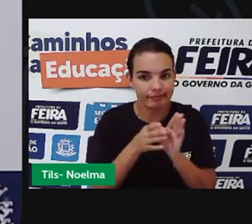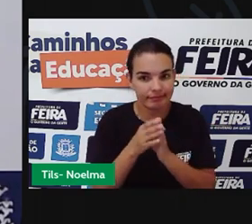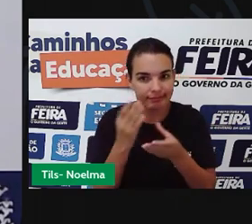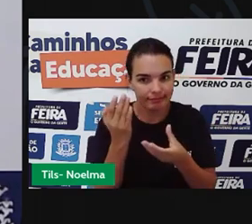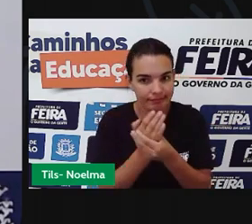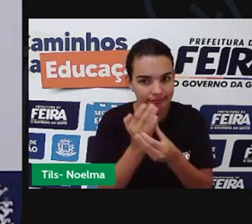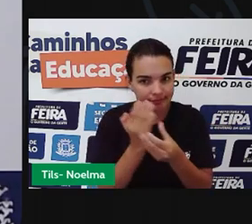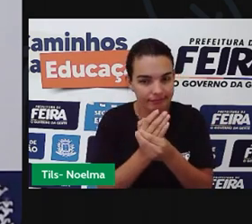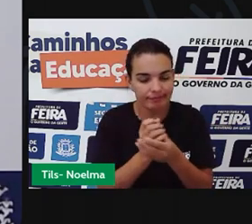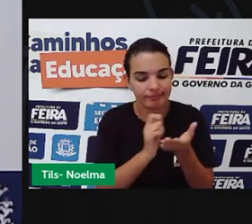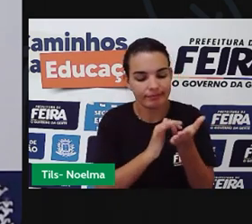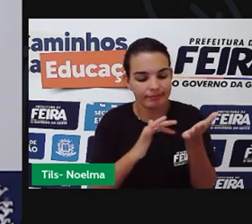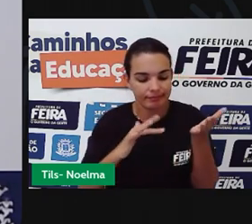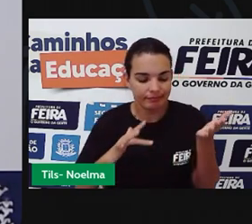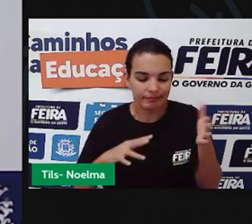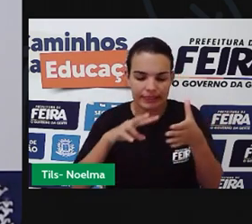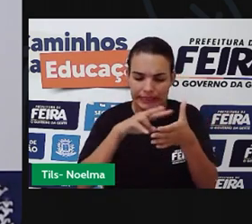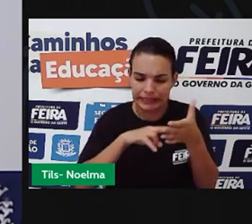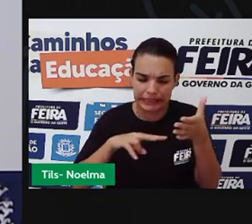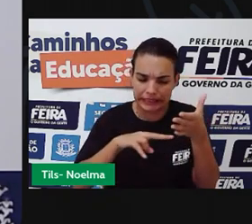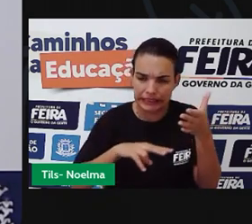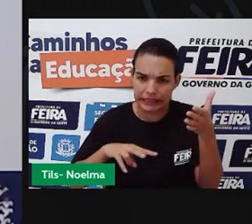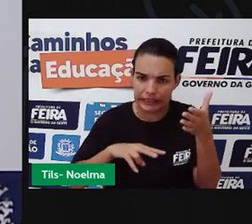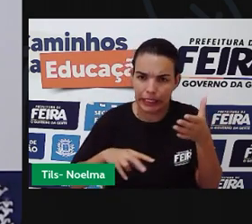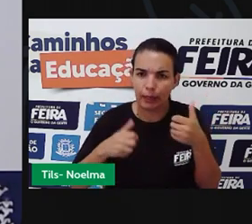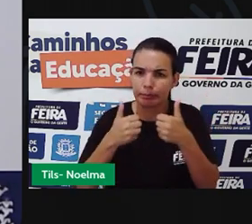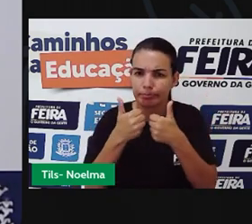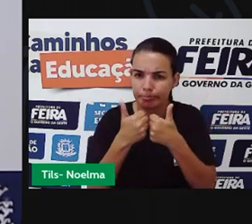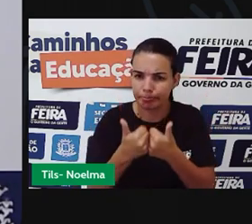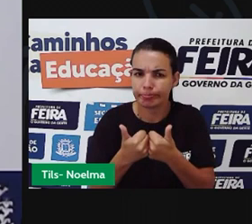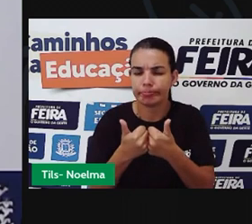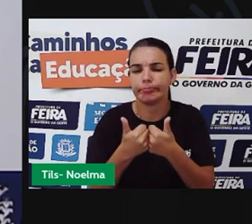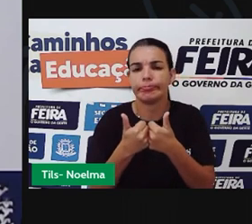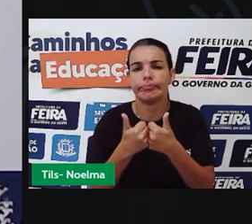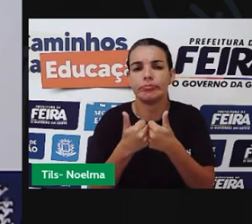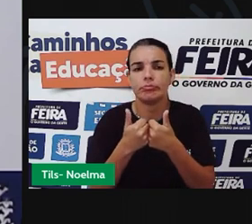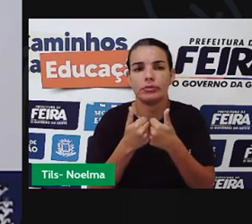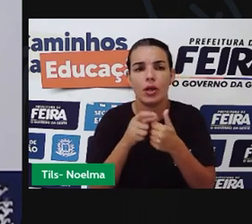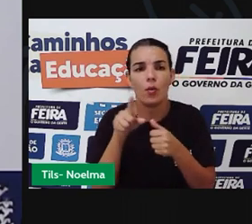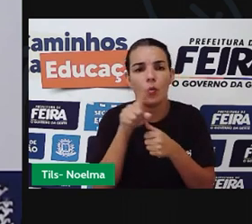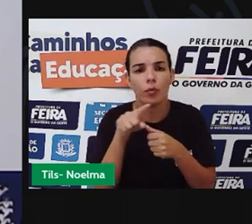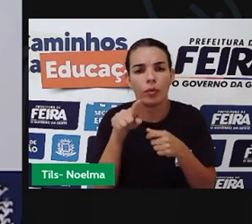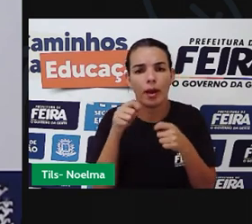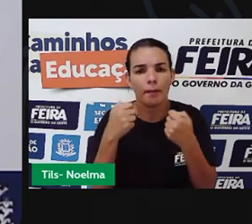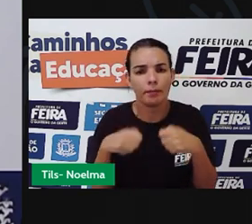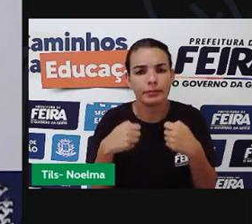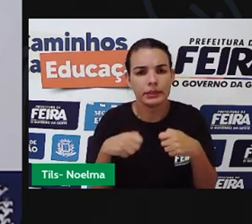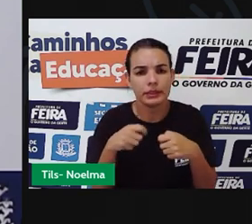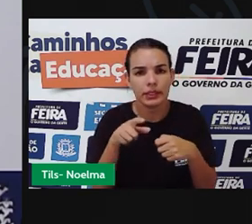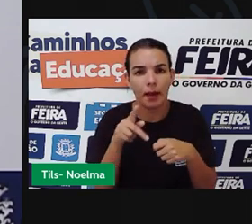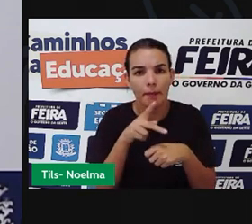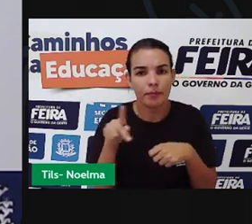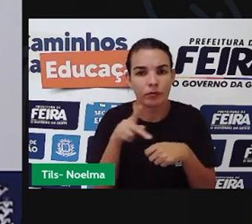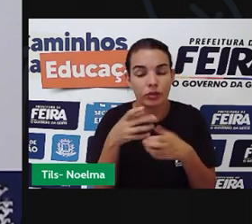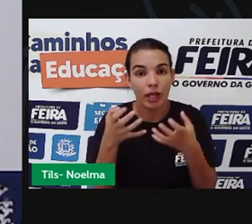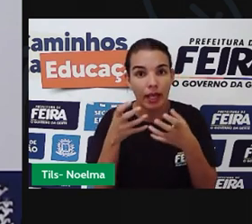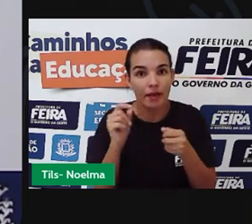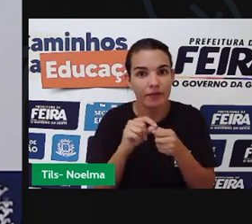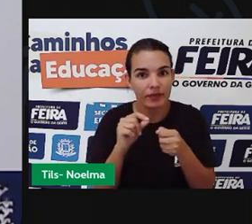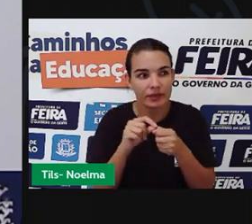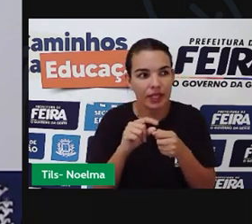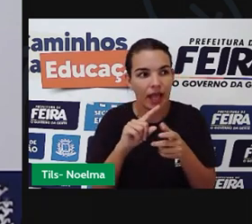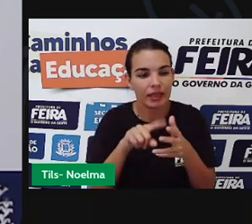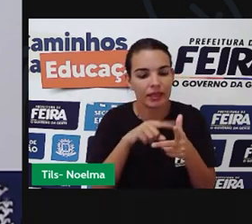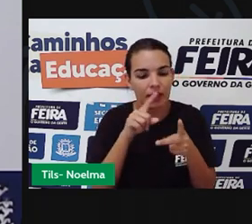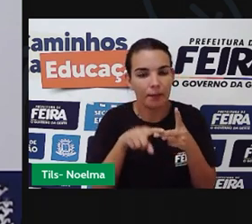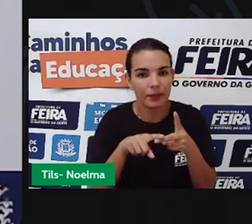de vocês, leiam lá na parte de orientações dos alunos, leia direitinho lá o que, que a PRO quer que vocês façam